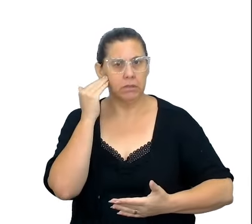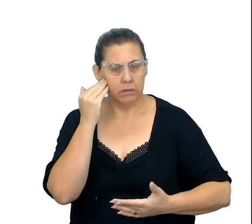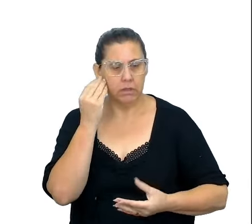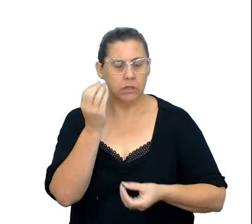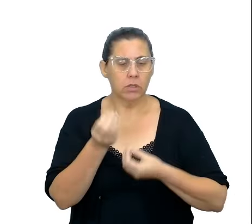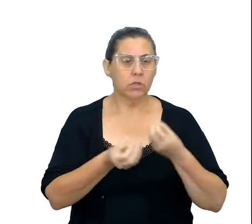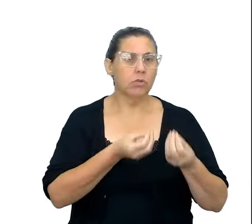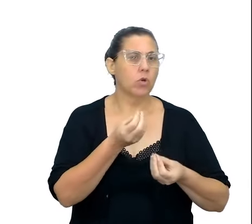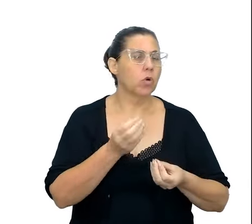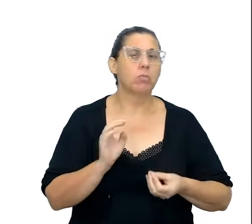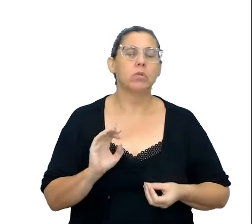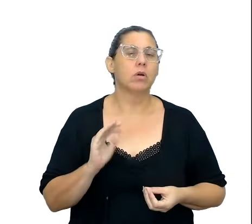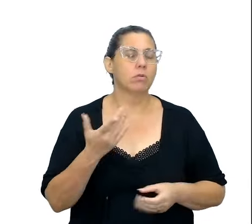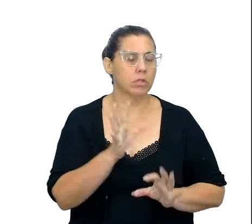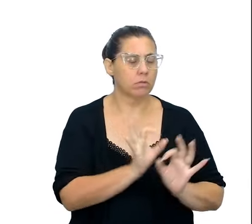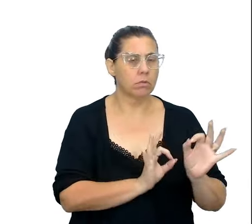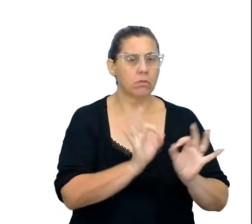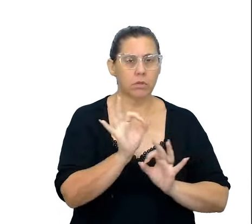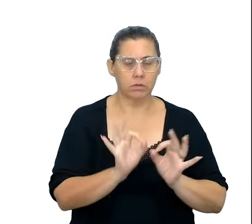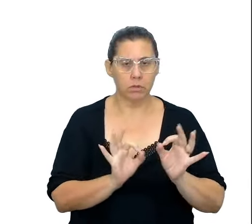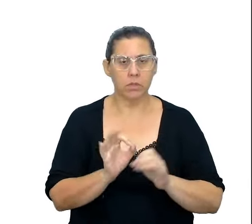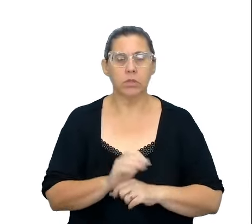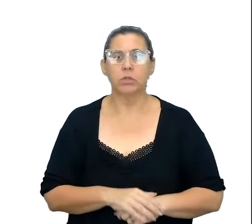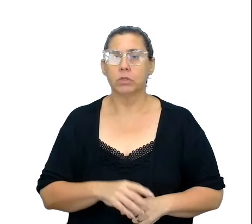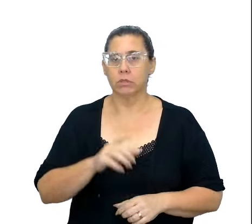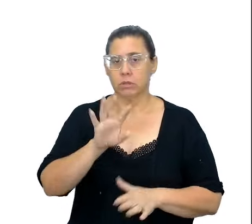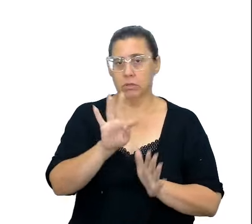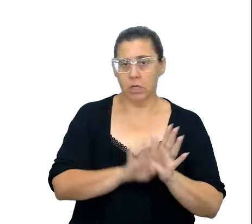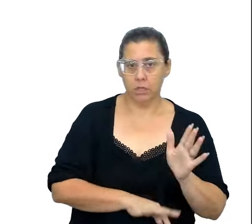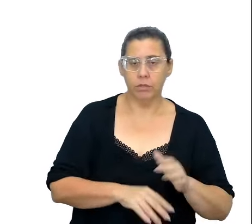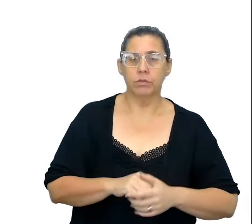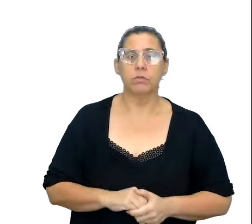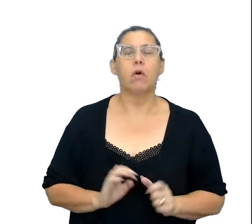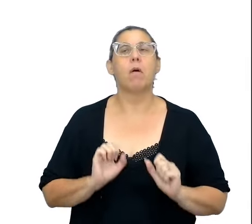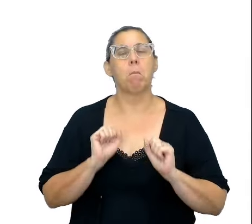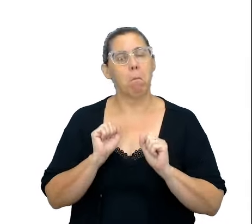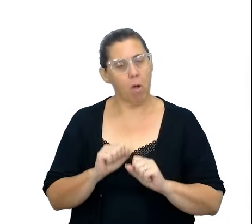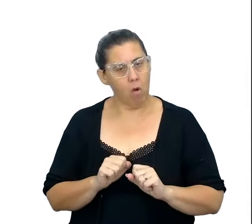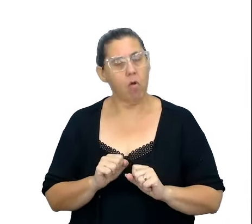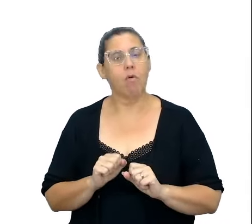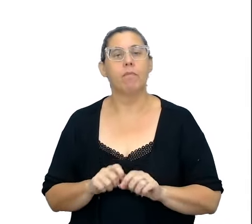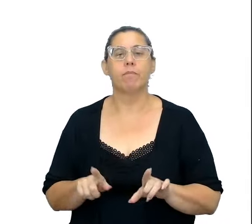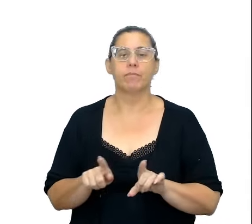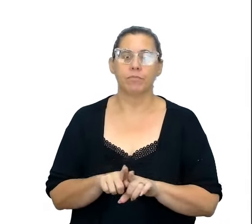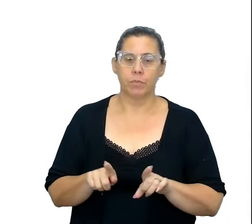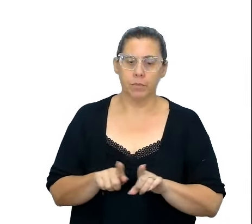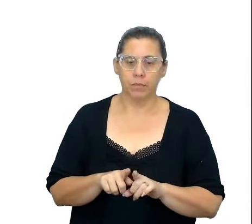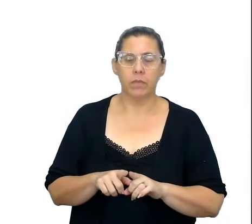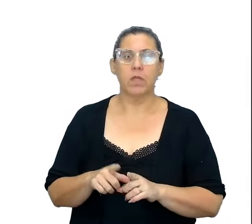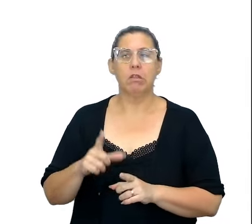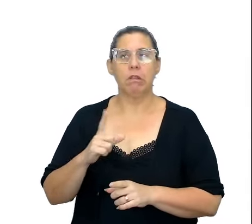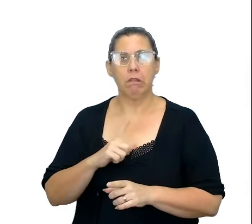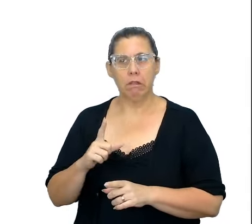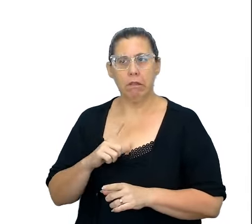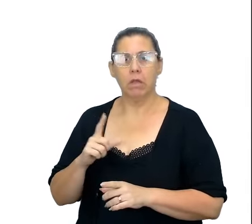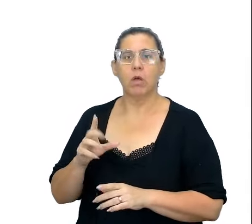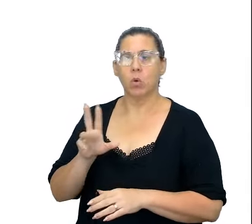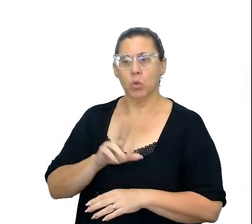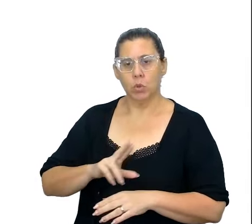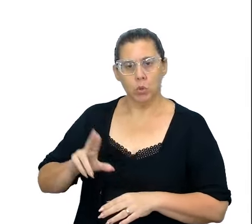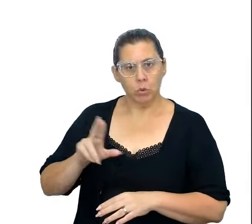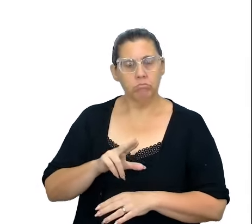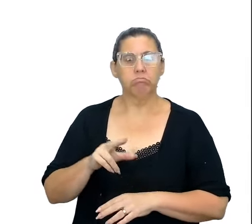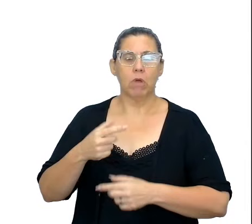como que está sendo essa construção de sentido do texto. E aí ele vai poder, então, se apropriar de recursos, né,